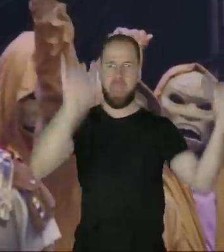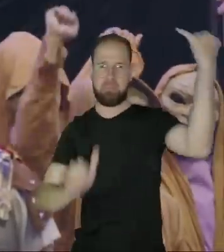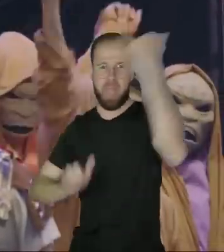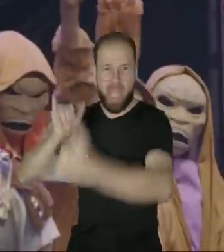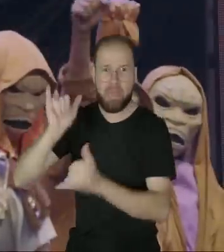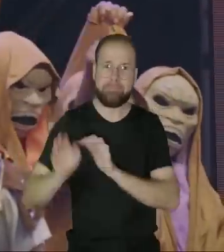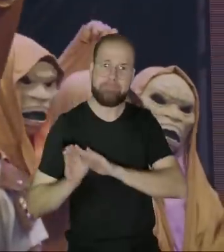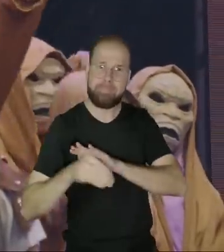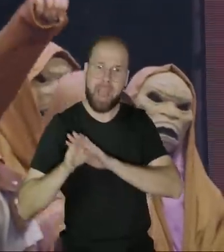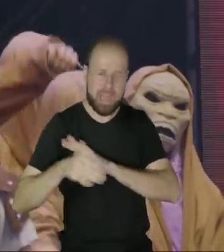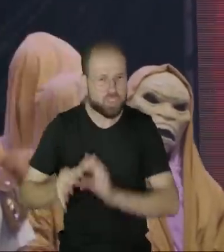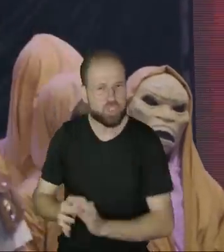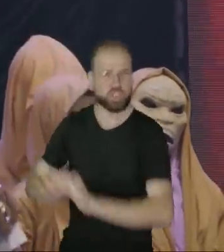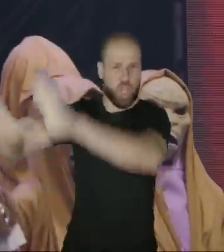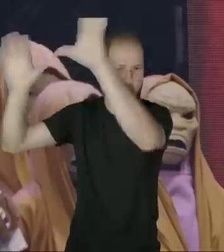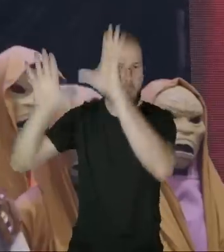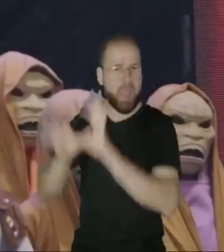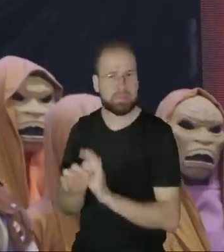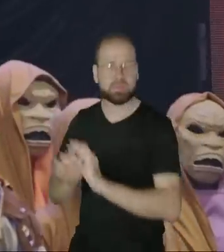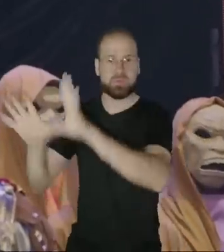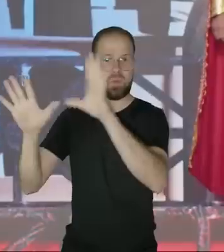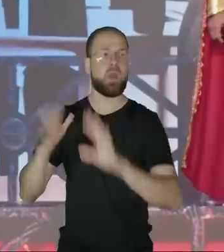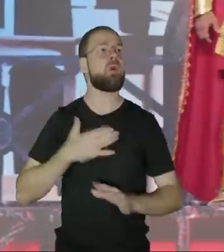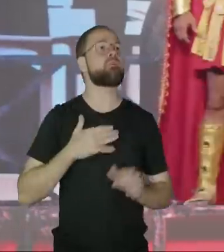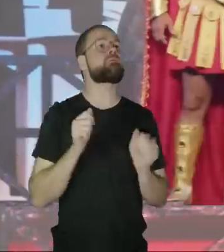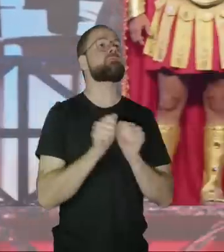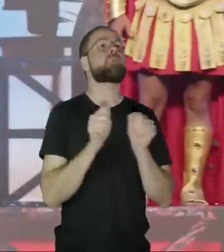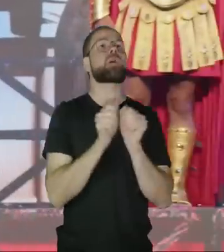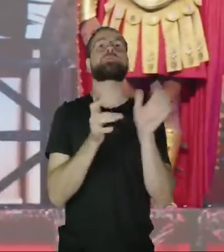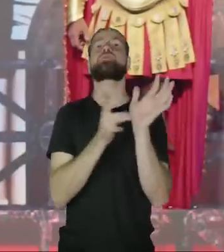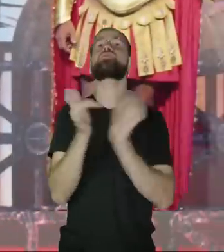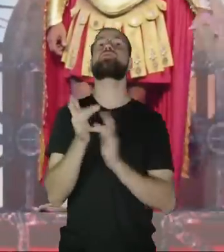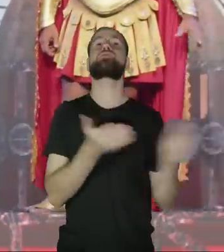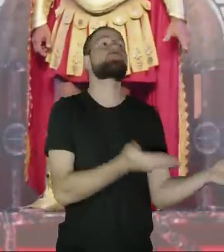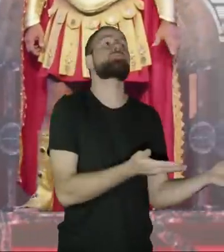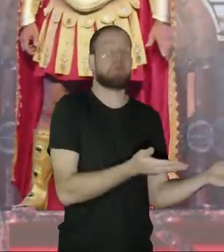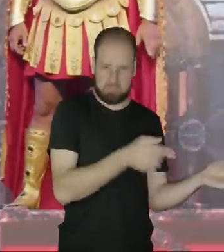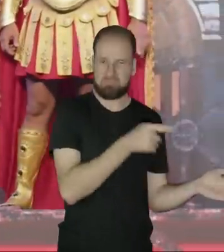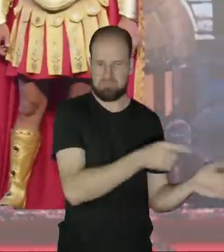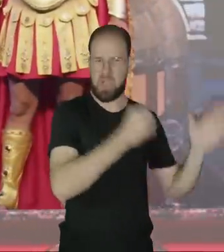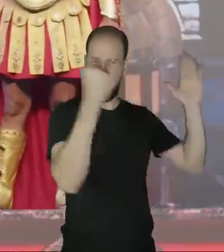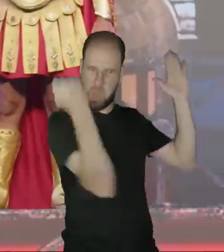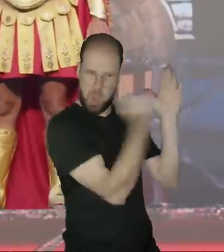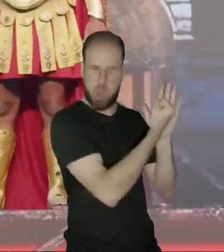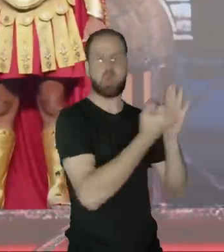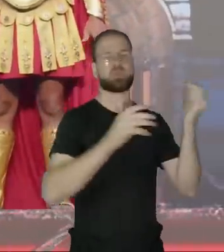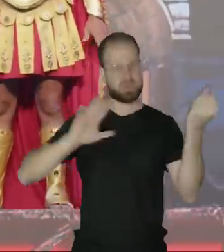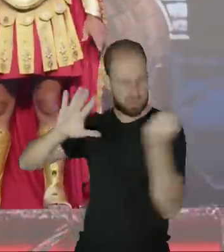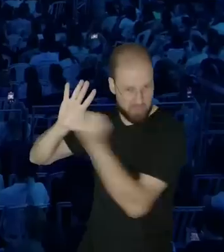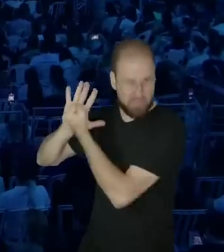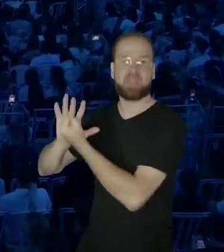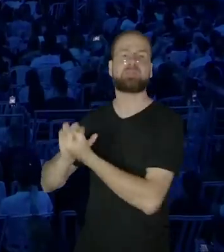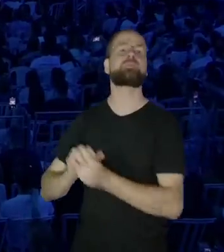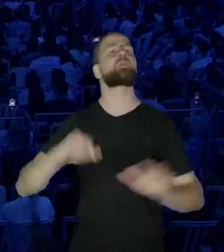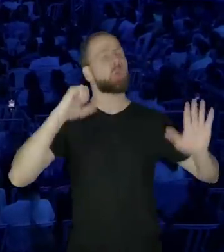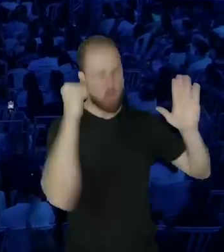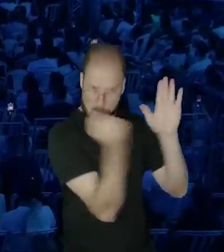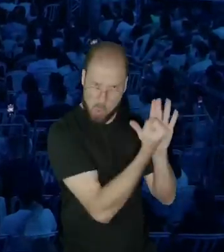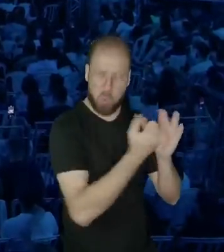soltem Barrabás. O que farei a Jesus? Crucifica-o. Crucificam,